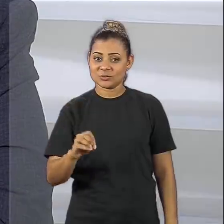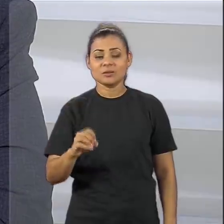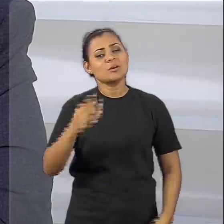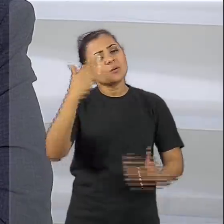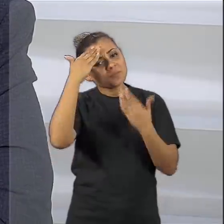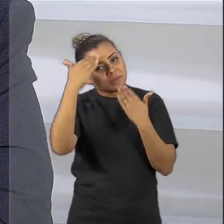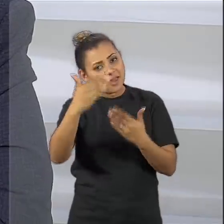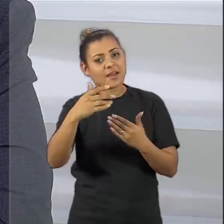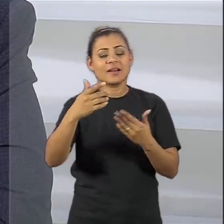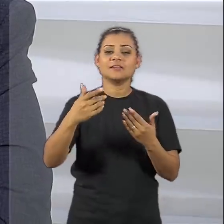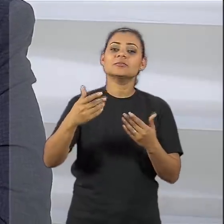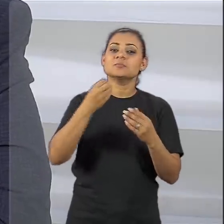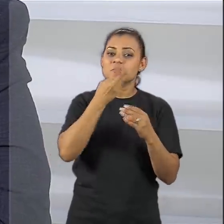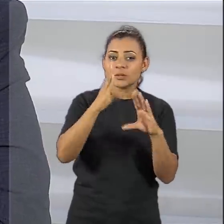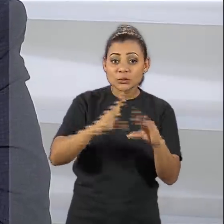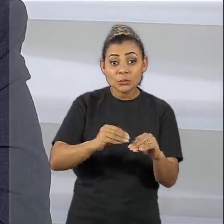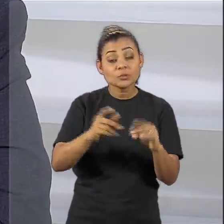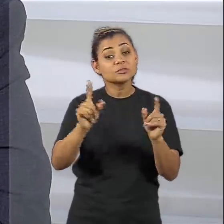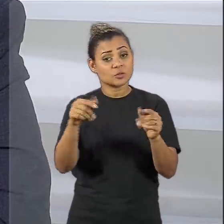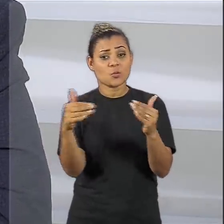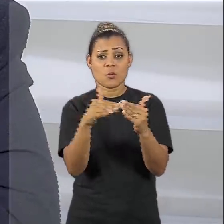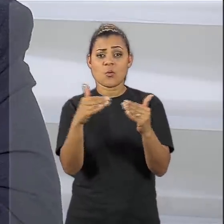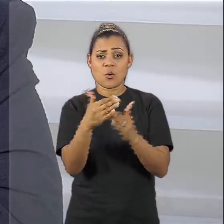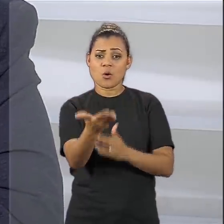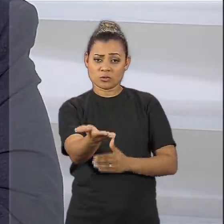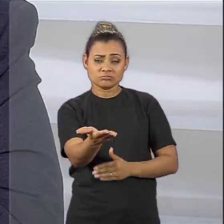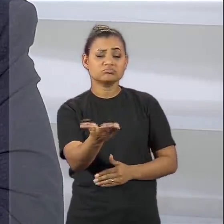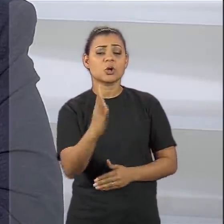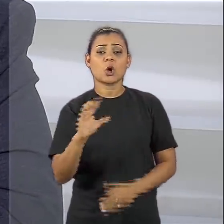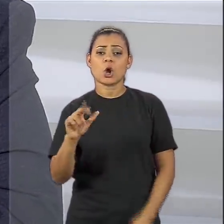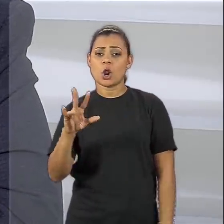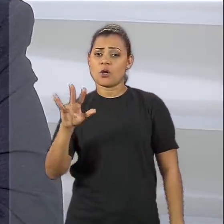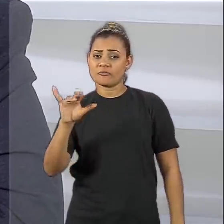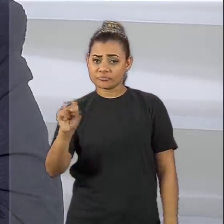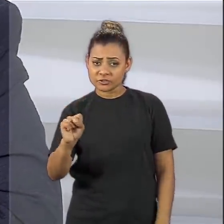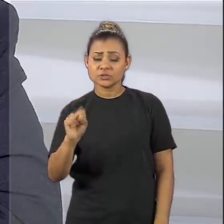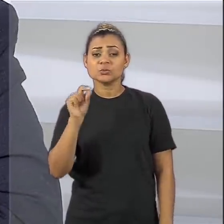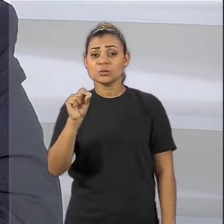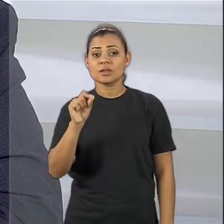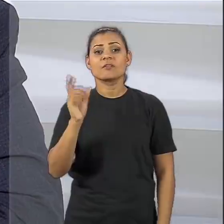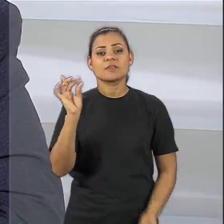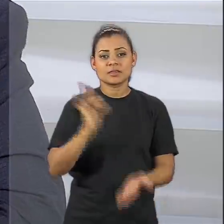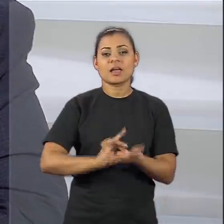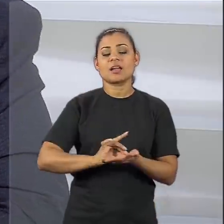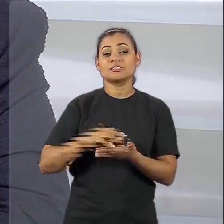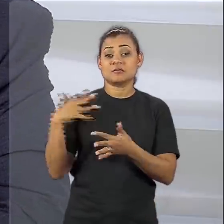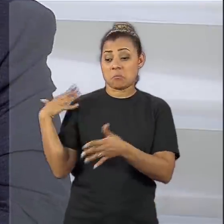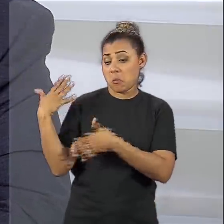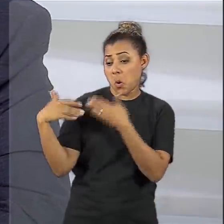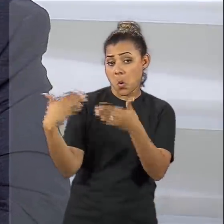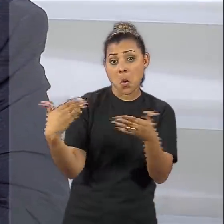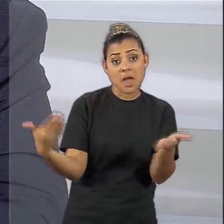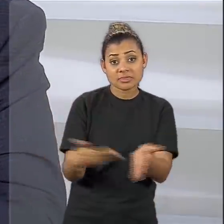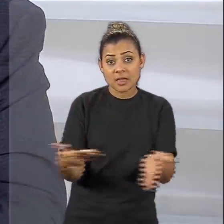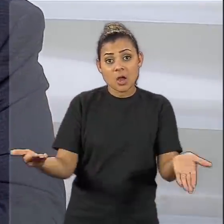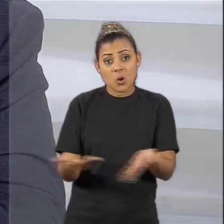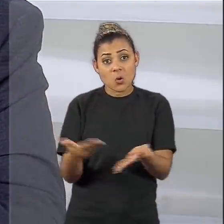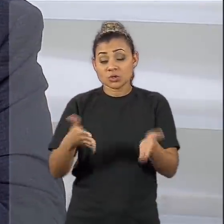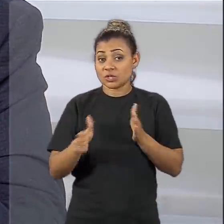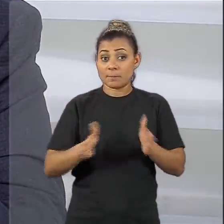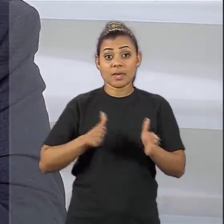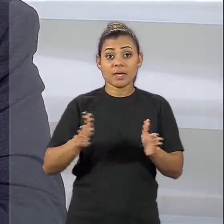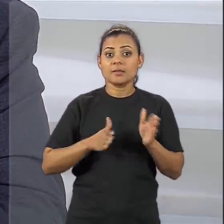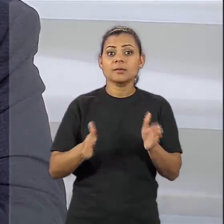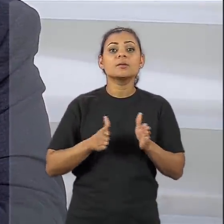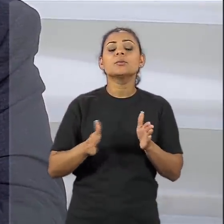com Clóvis, essa será a eleição mais importante do Brasil desde a redemocratização. Não houve, nesse período, embora